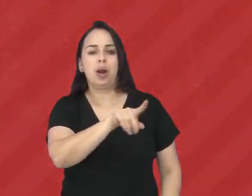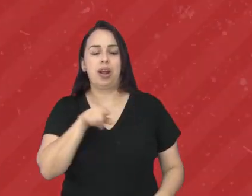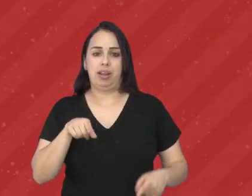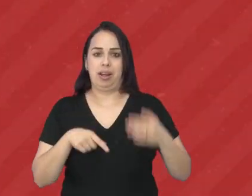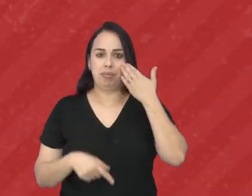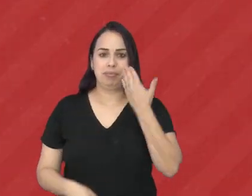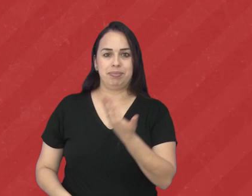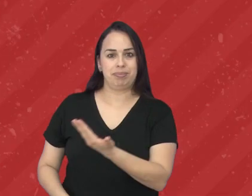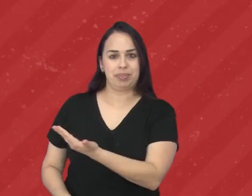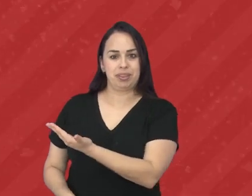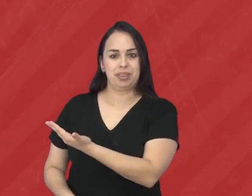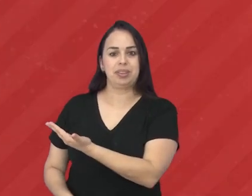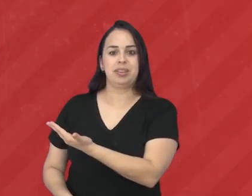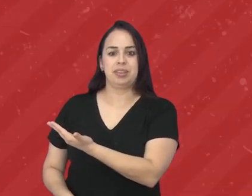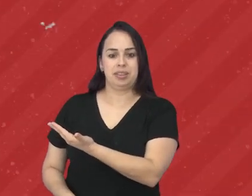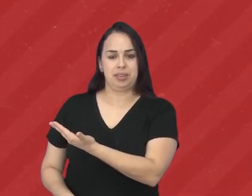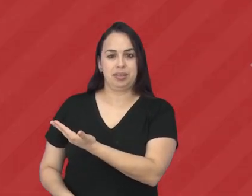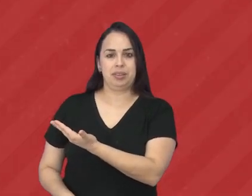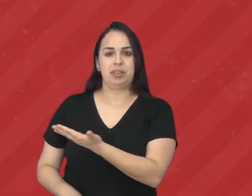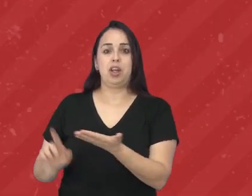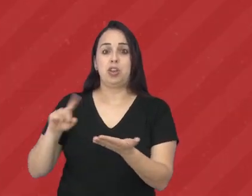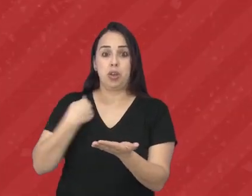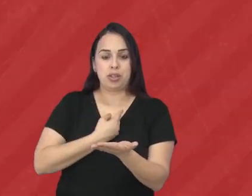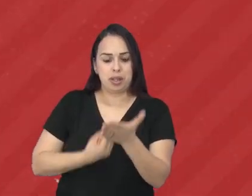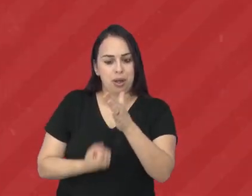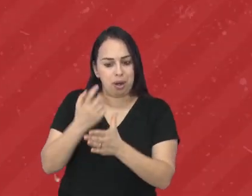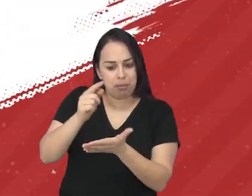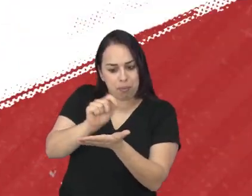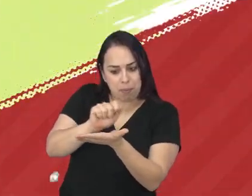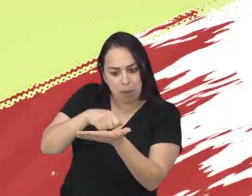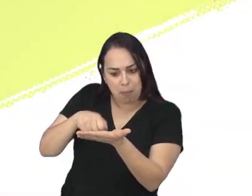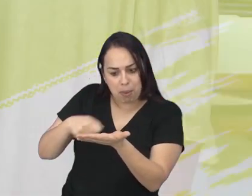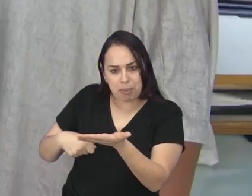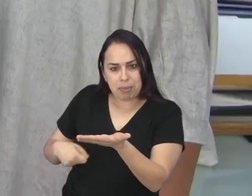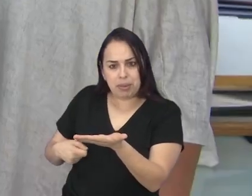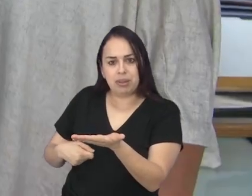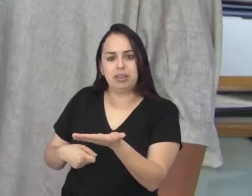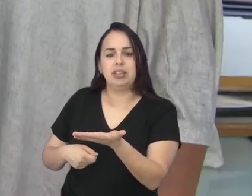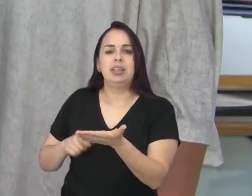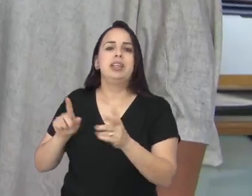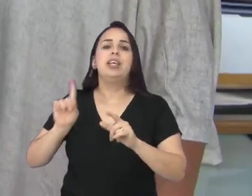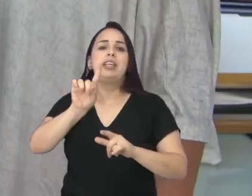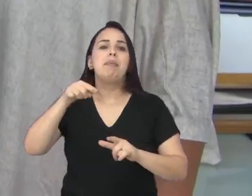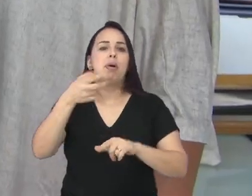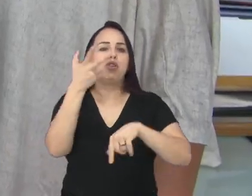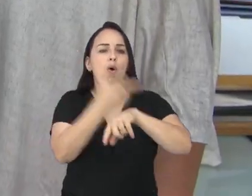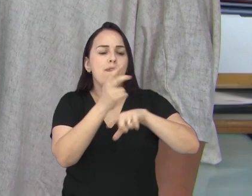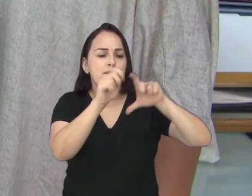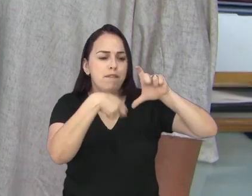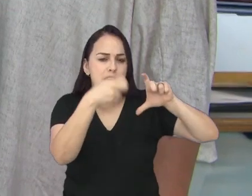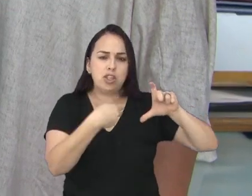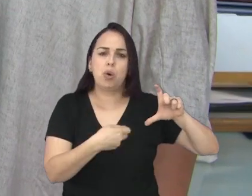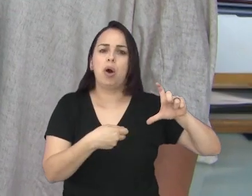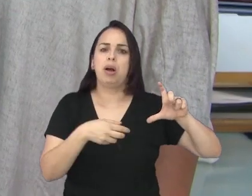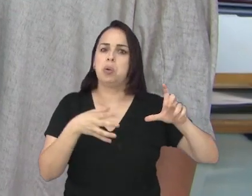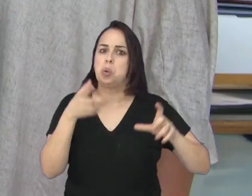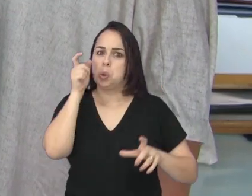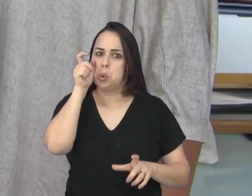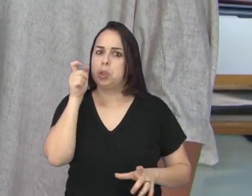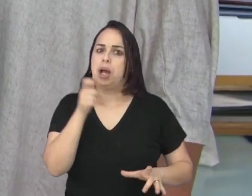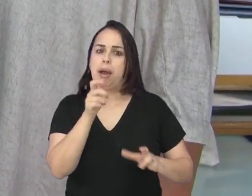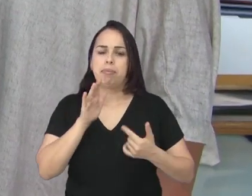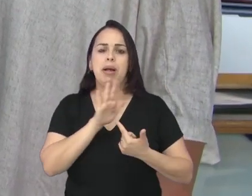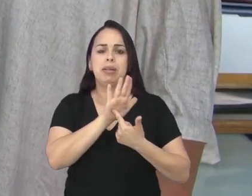fez isso e nós costuramos, montamos o caderno para fazer a animação do clipe. ficou bem interessante. Isso também